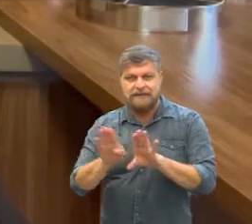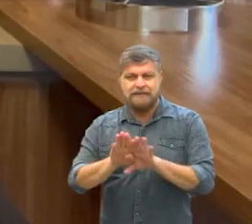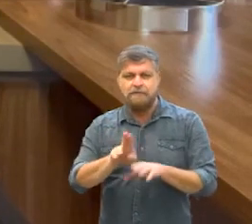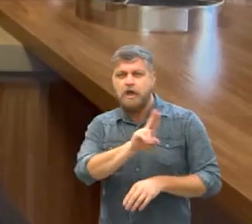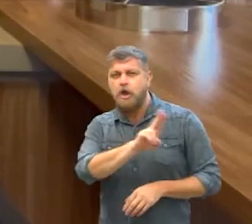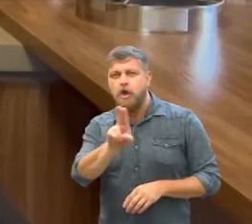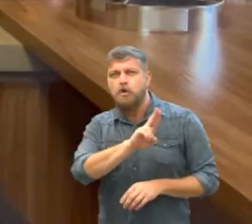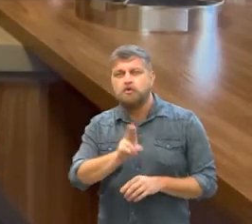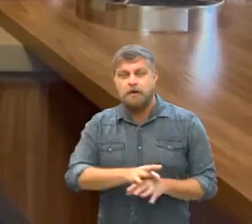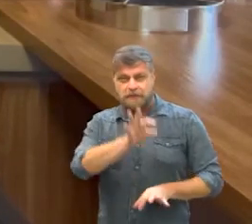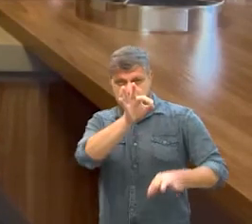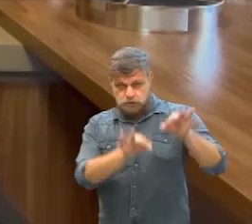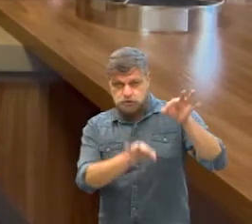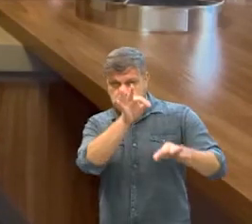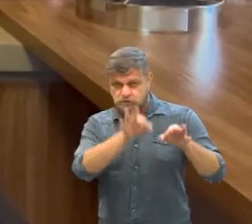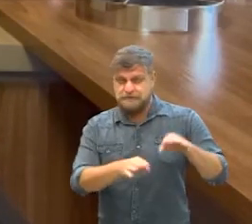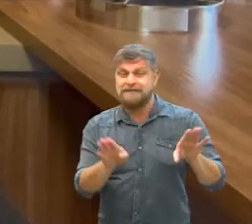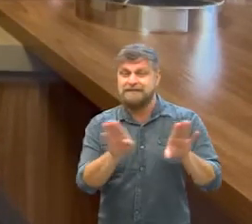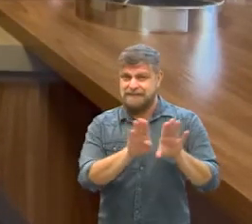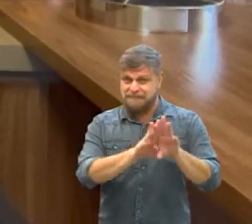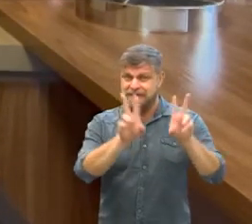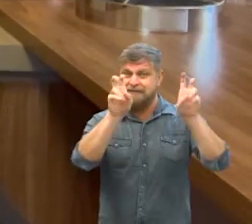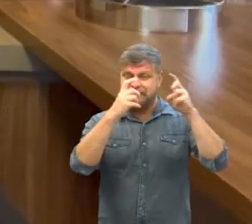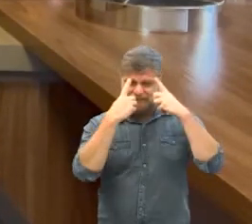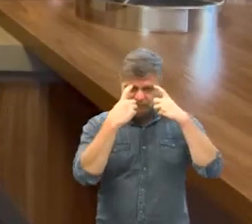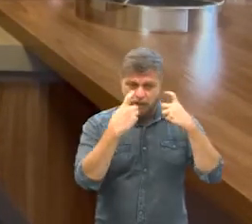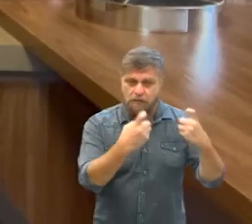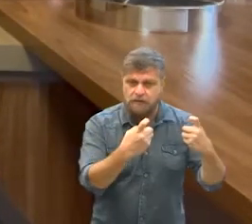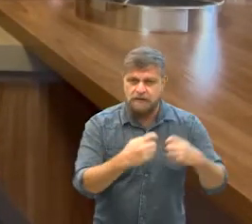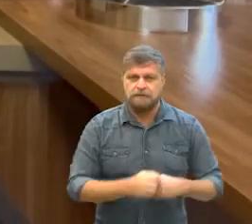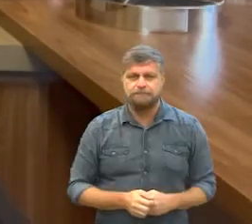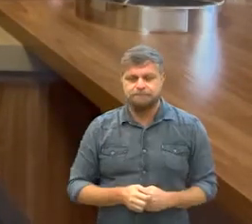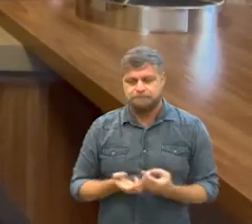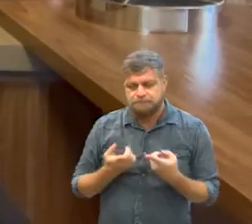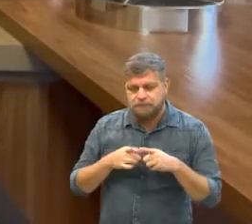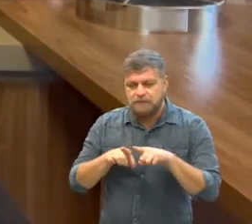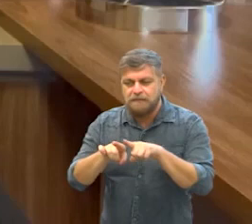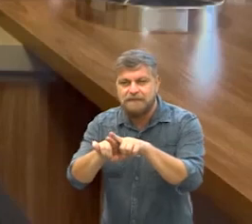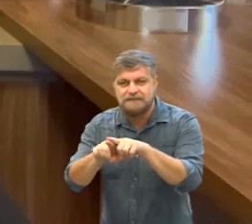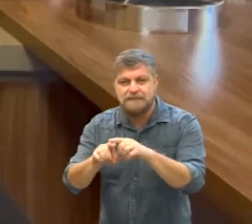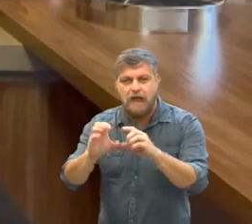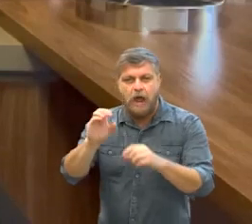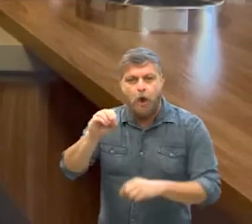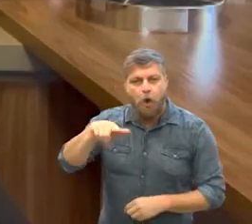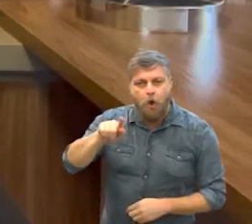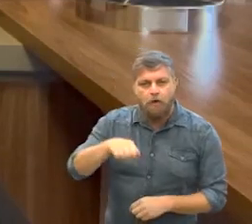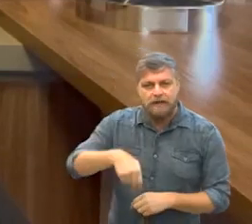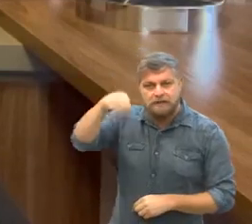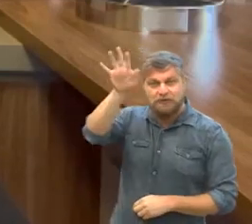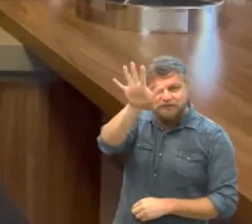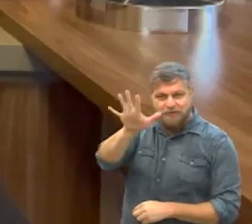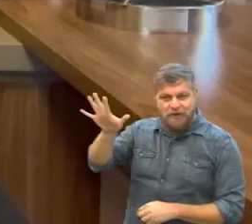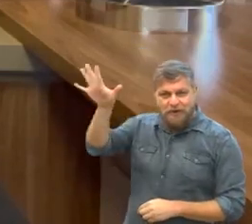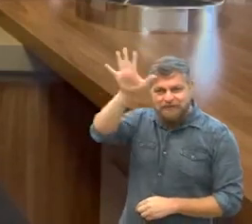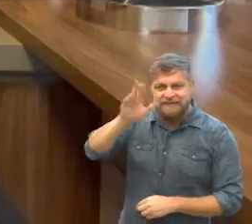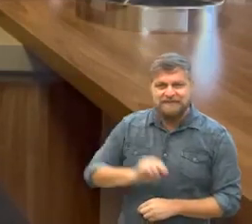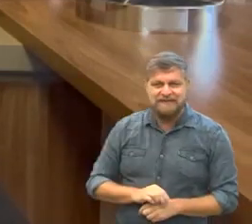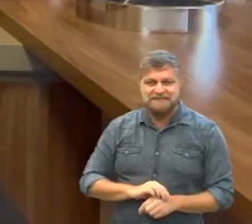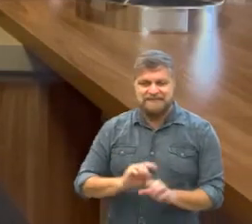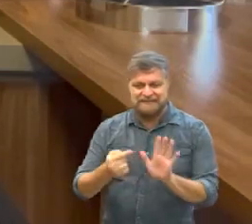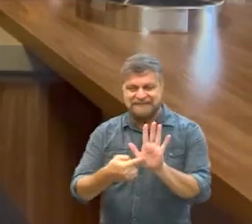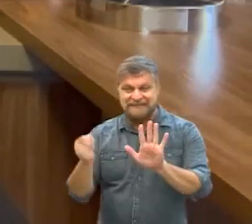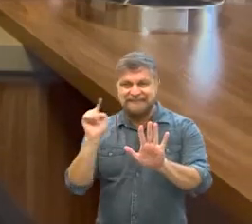chamada Justiceiras, que também fala muito sobre a violência contra a mulher. Uma outra ONG do Nordeste chamada Mete a Colher, que